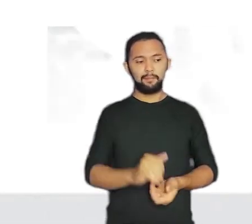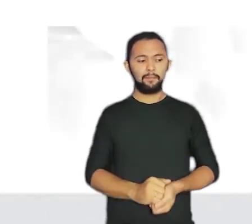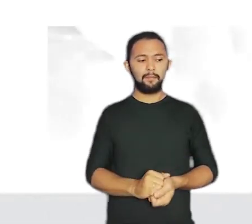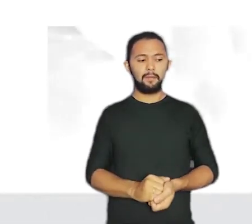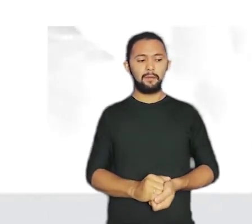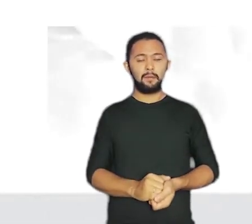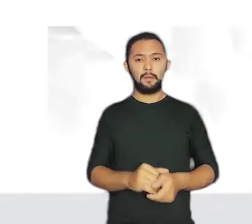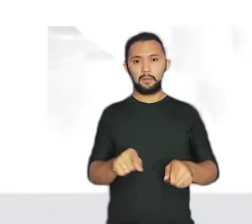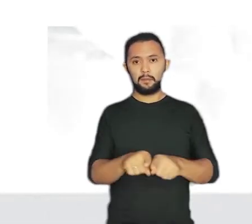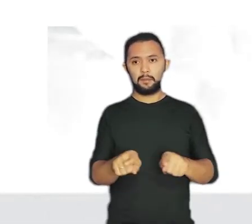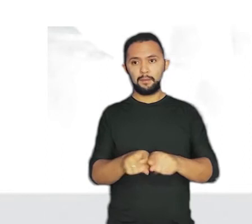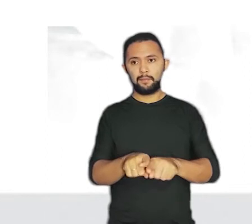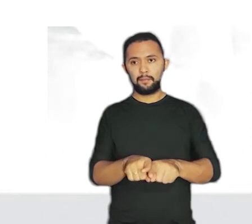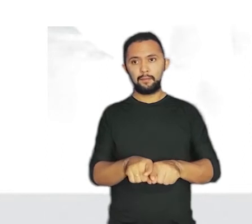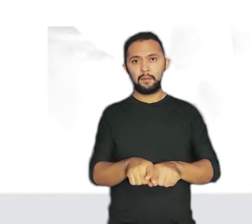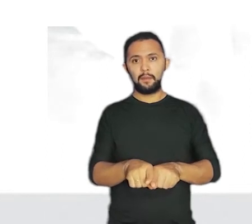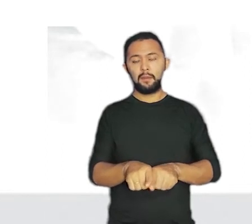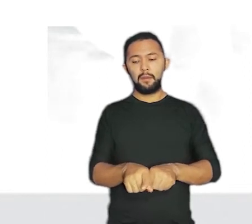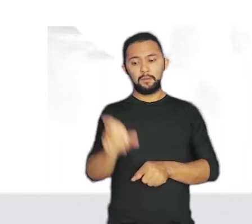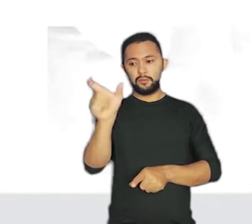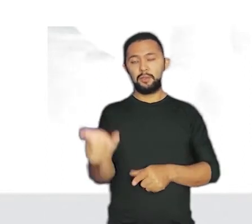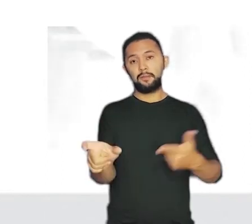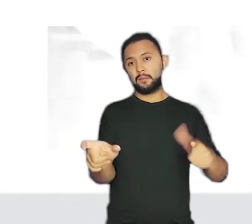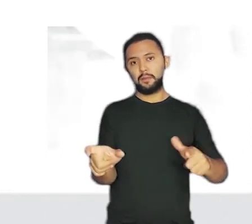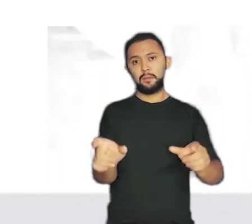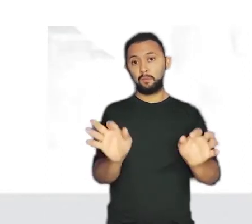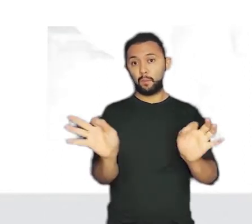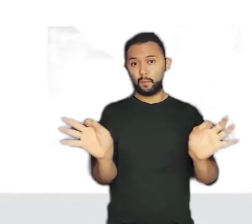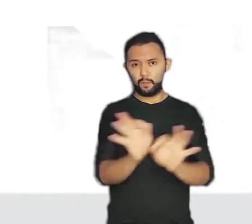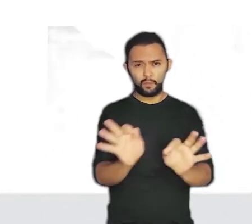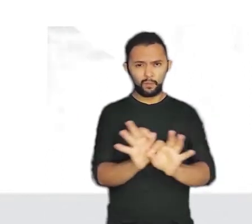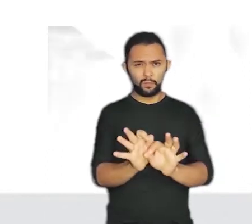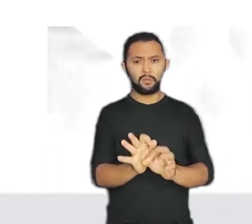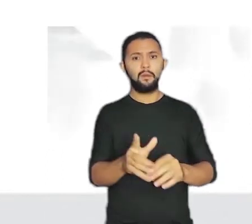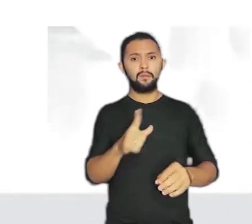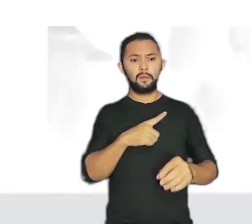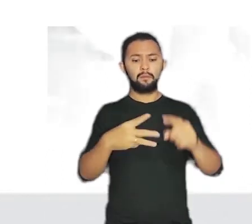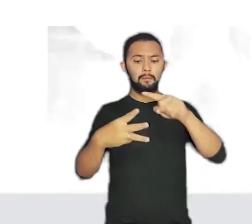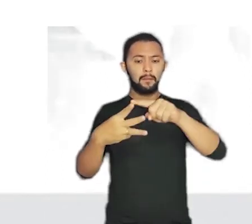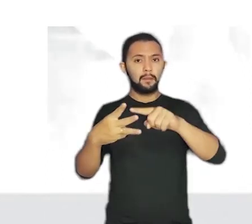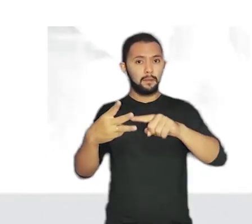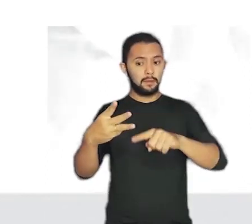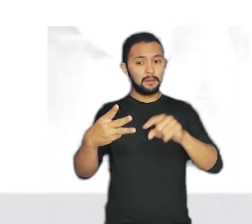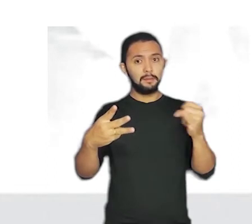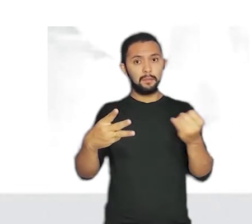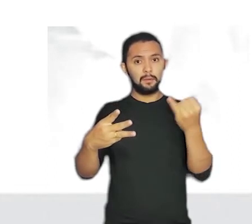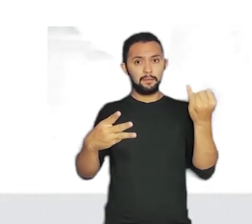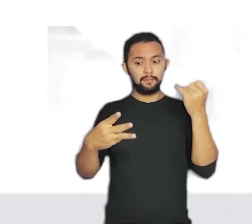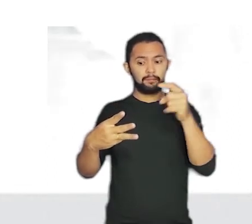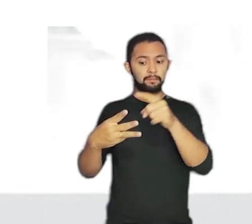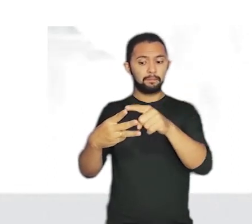sujeito inexistente, que o sujeito não vai existir de forma alguma. E aí não esqueça dos 3 casos de sujeitos